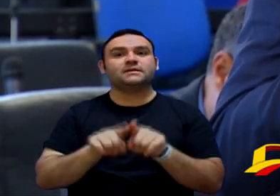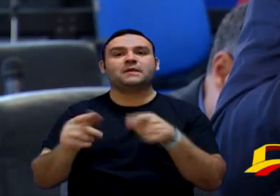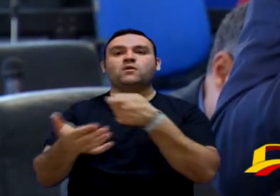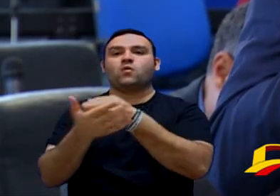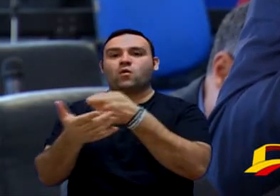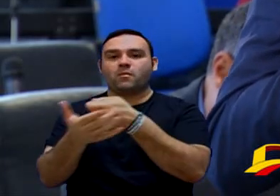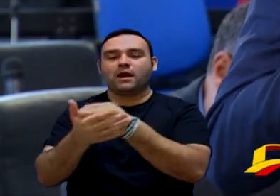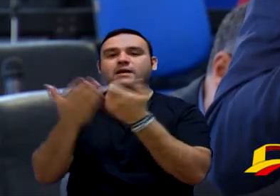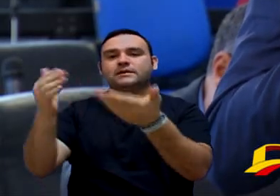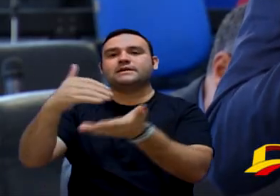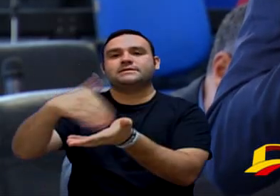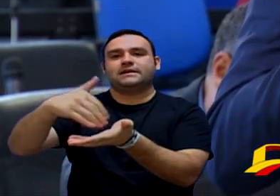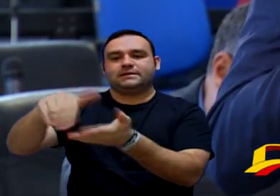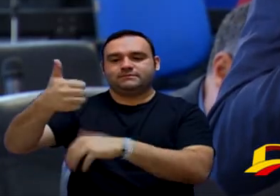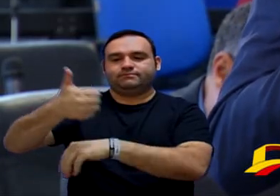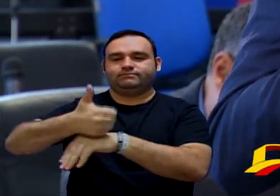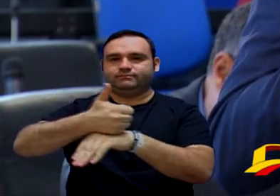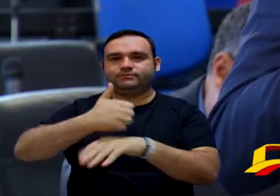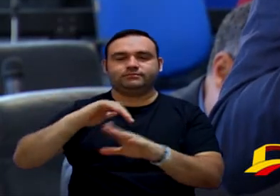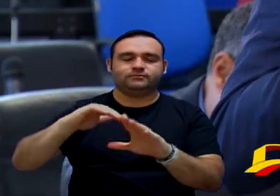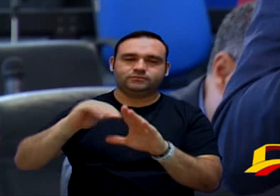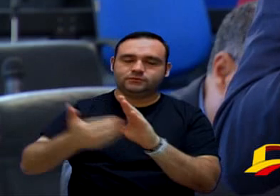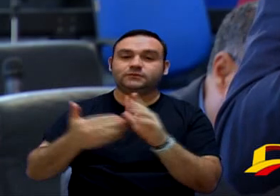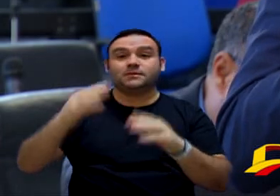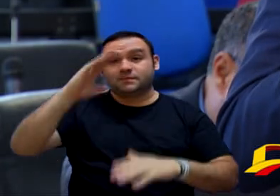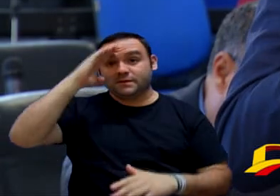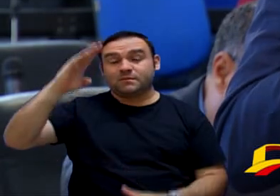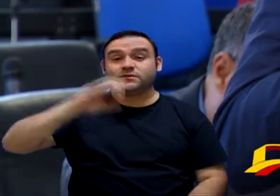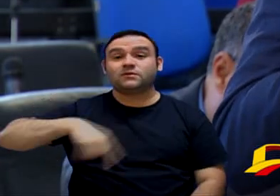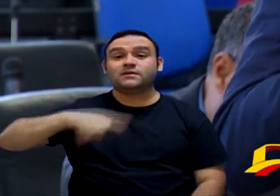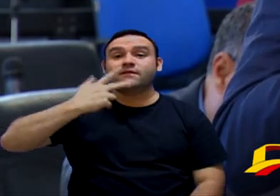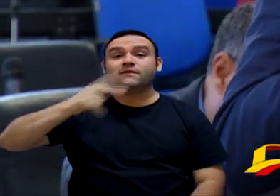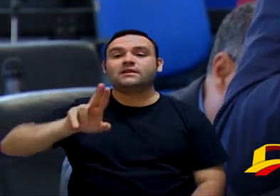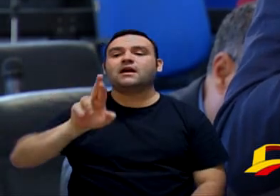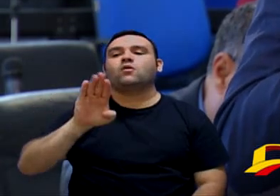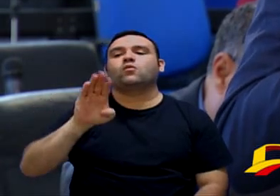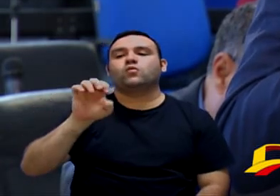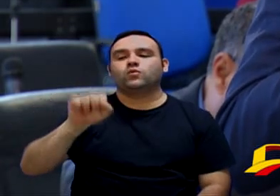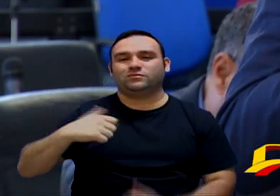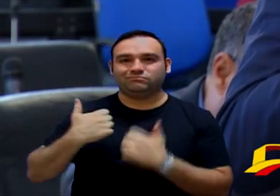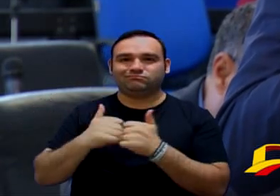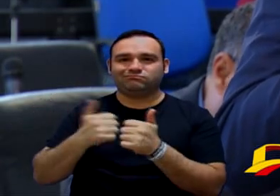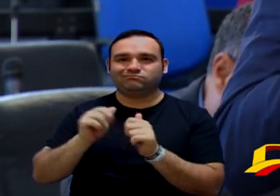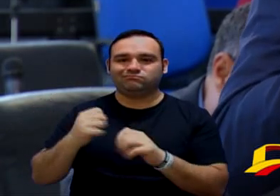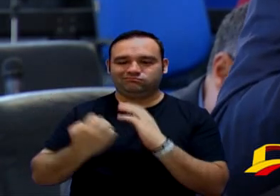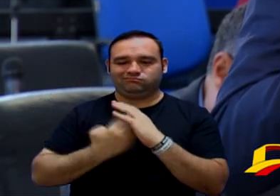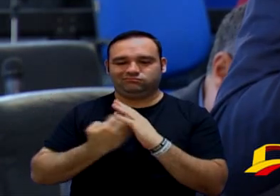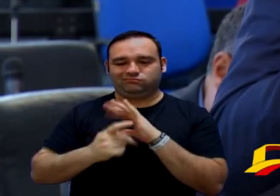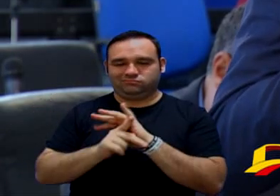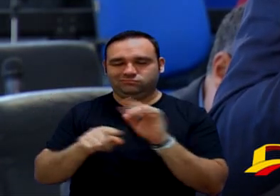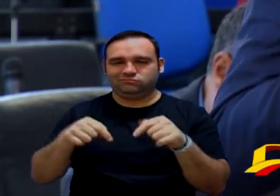essa secretarias e principalmente quando a gente fala da URBS da